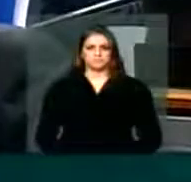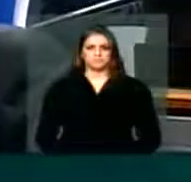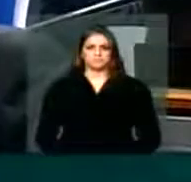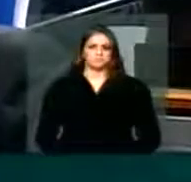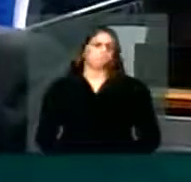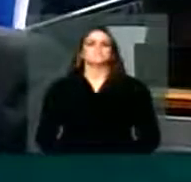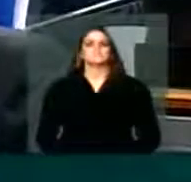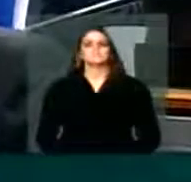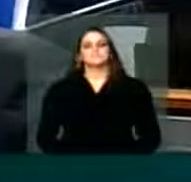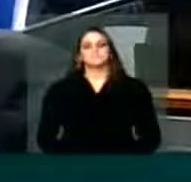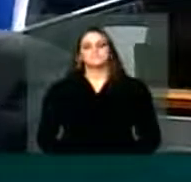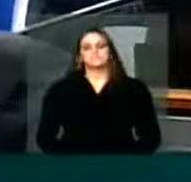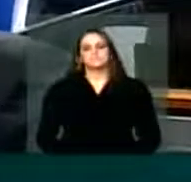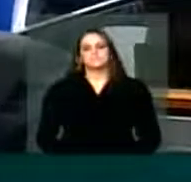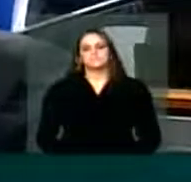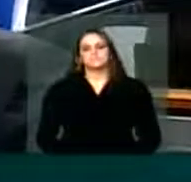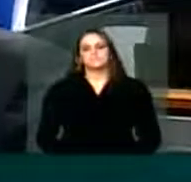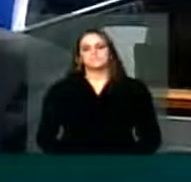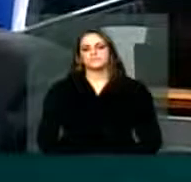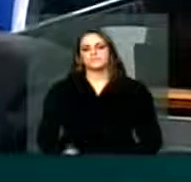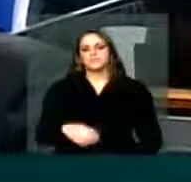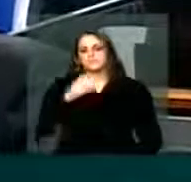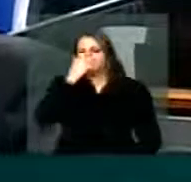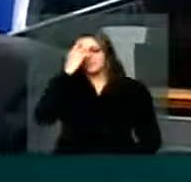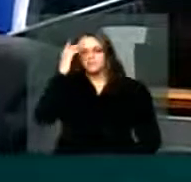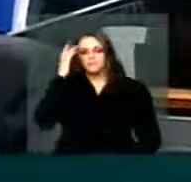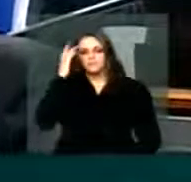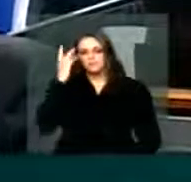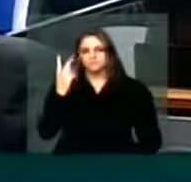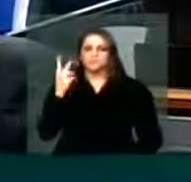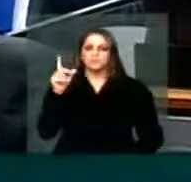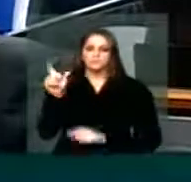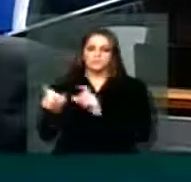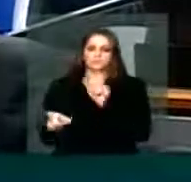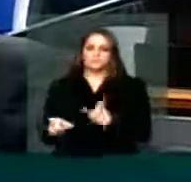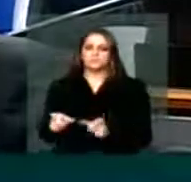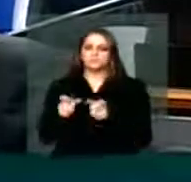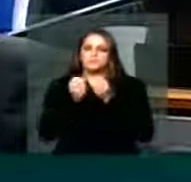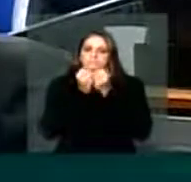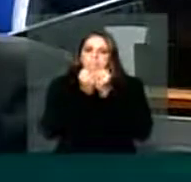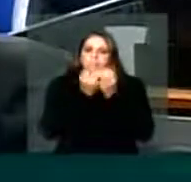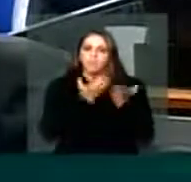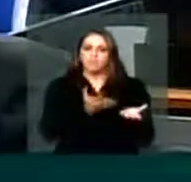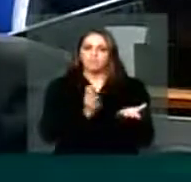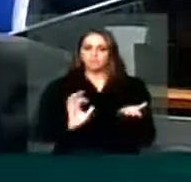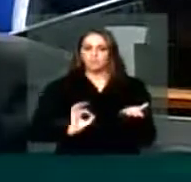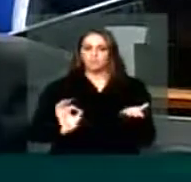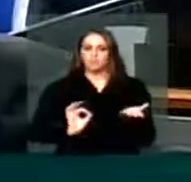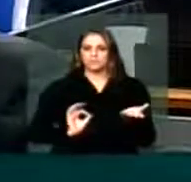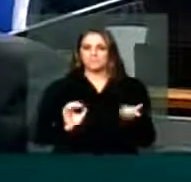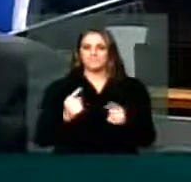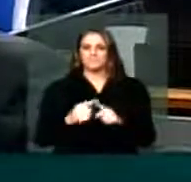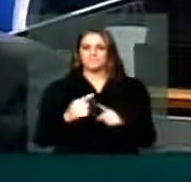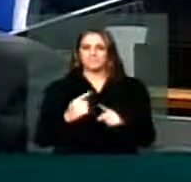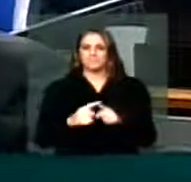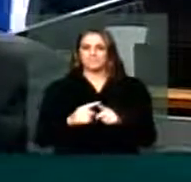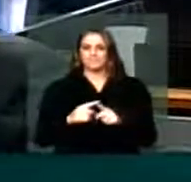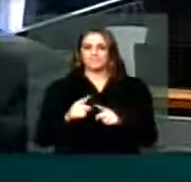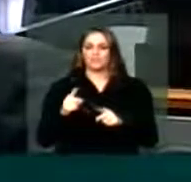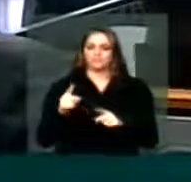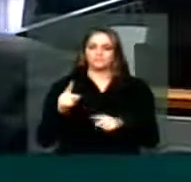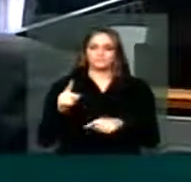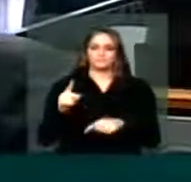doação premiada do Alberto e o chefe do Júlio Camargo É é doação para vários